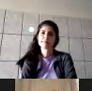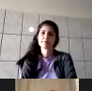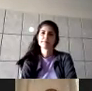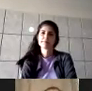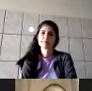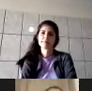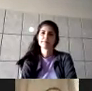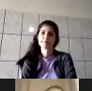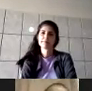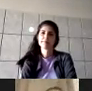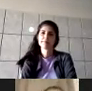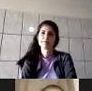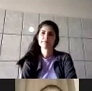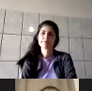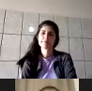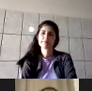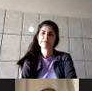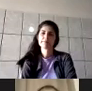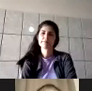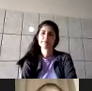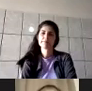Então, como que a gente pode